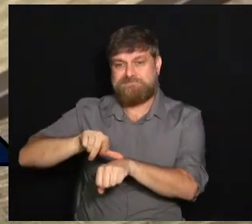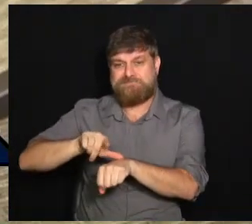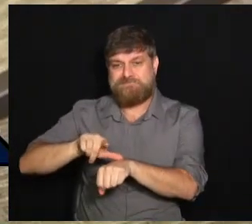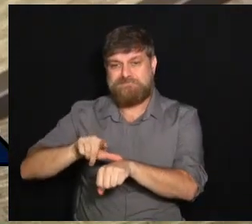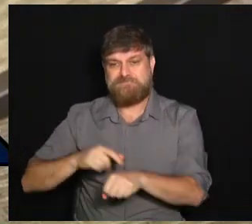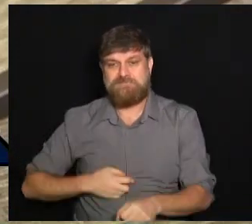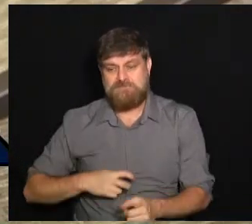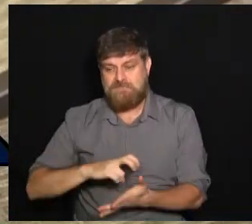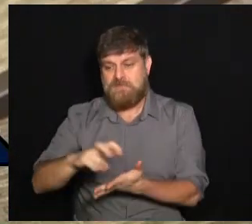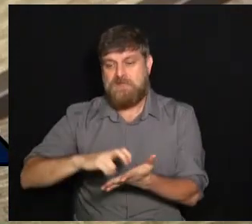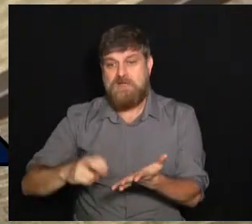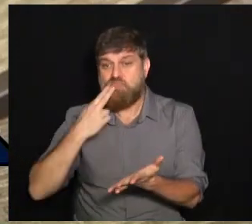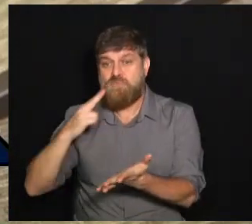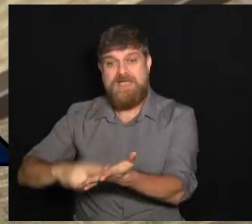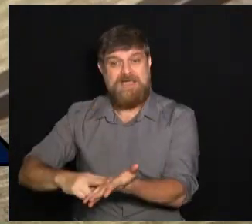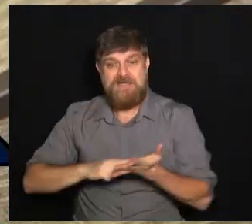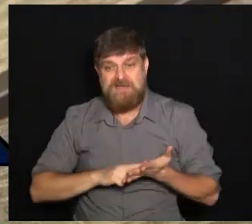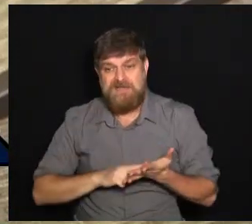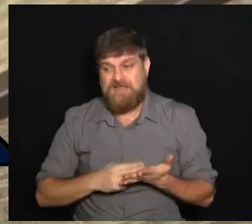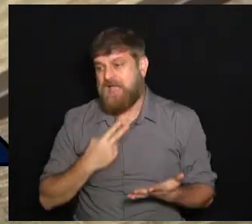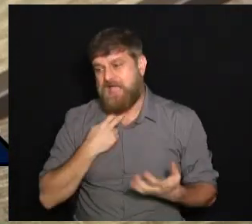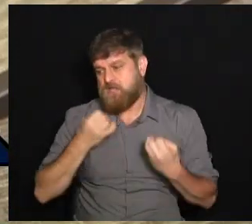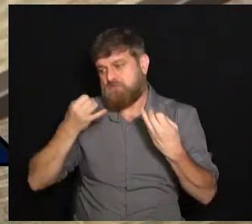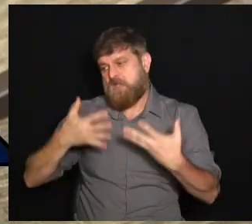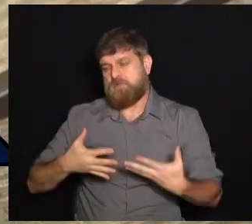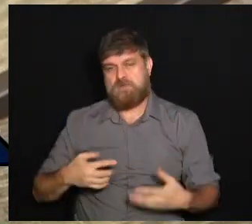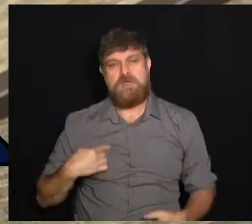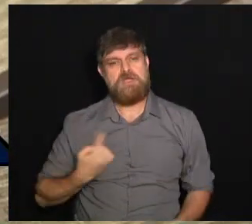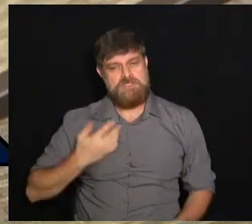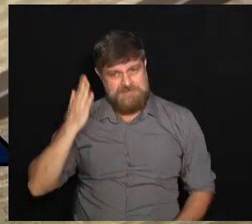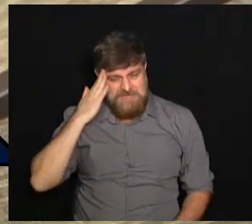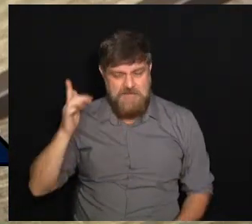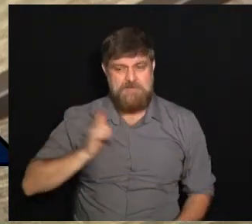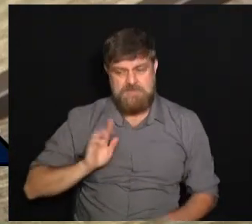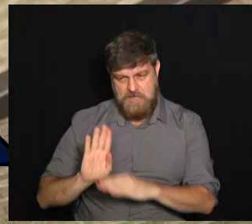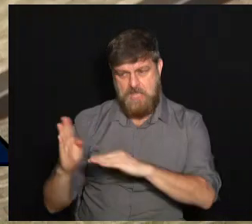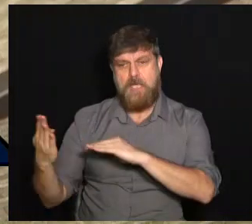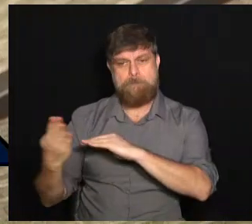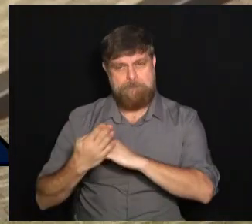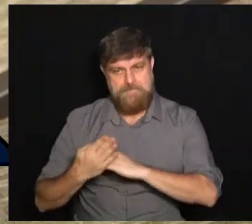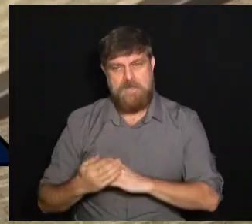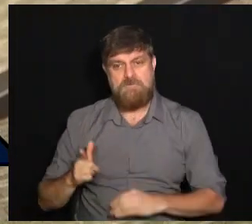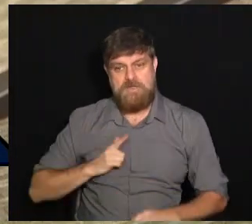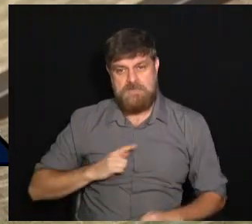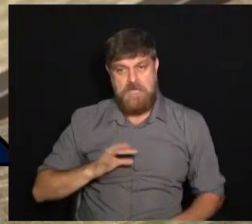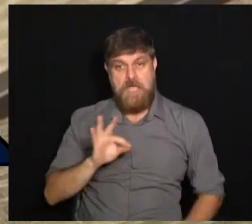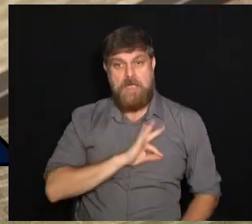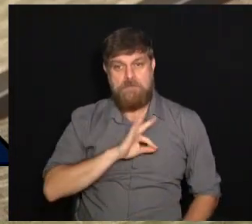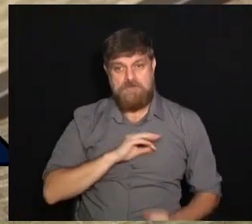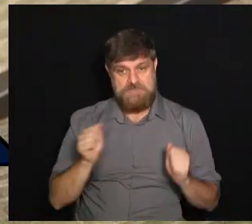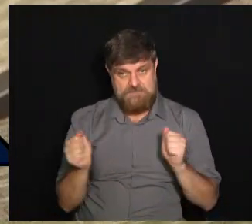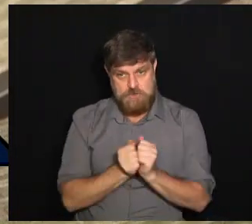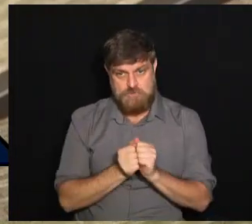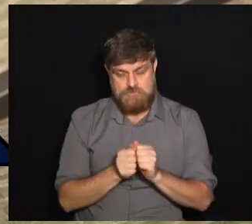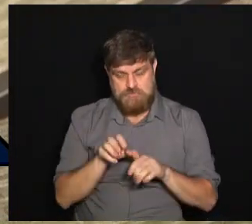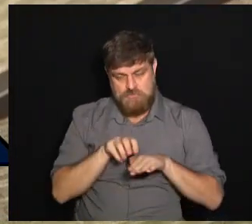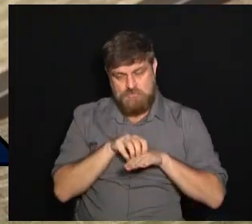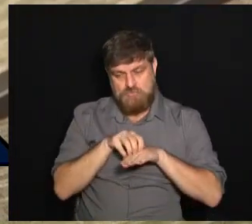de simples cartas não se justificam. Nós sabemos que tem bairros que são escoltados, muitas vezes, que entrega